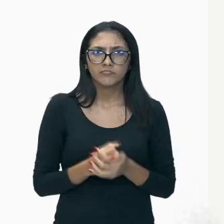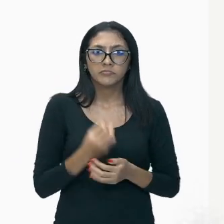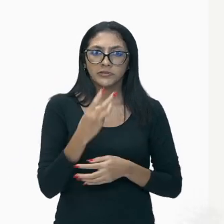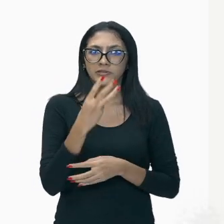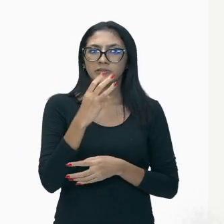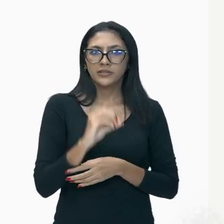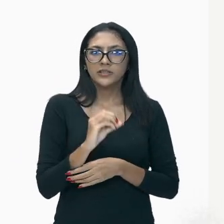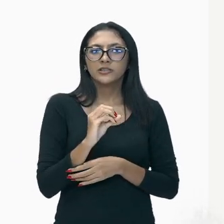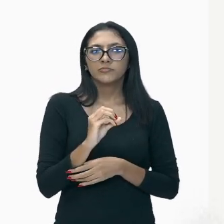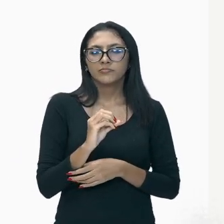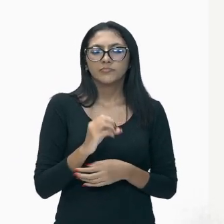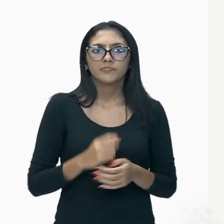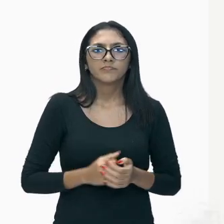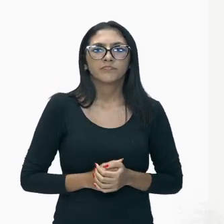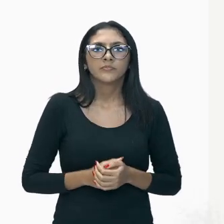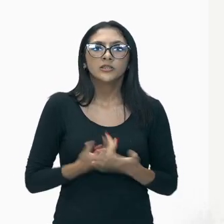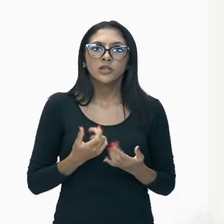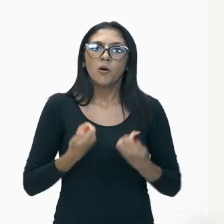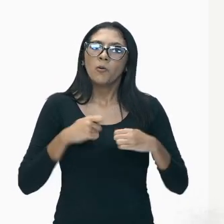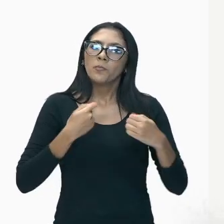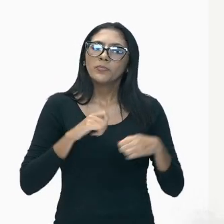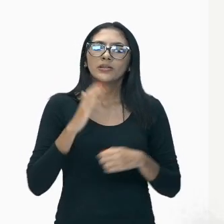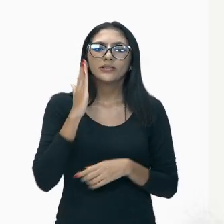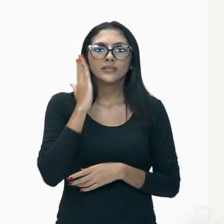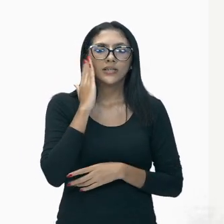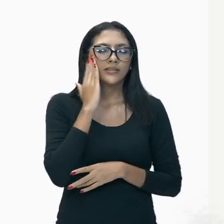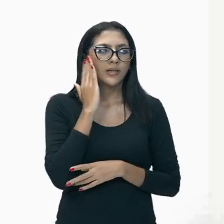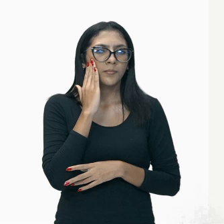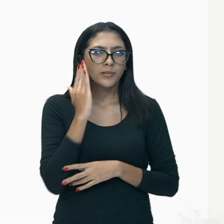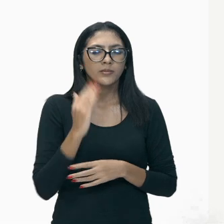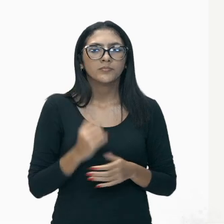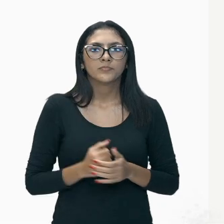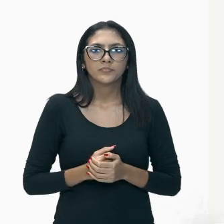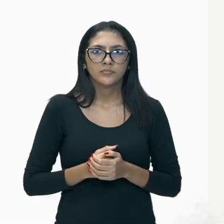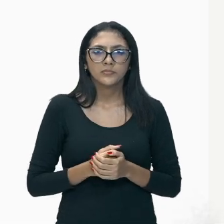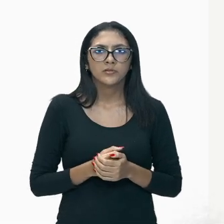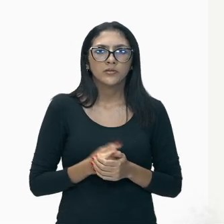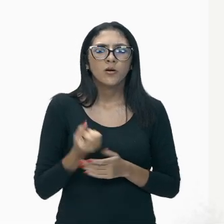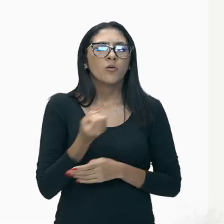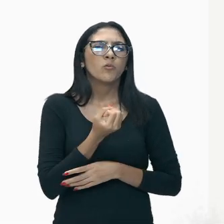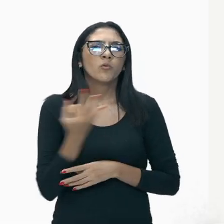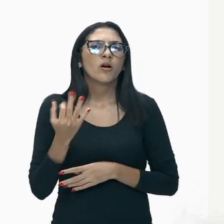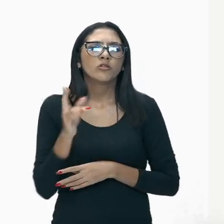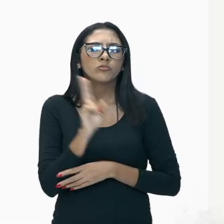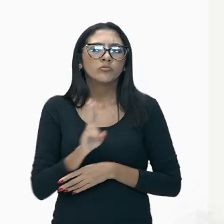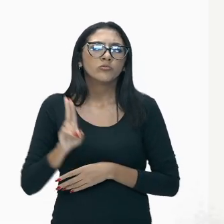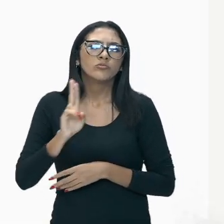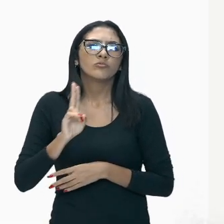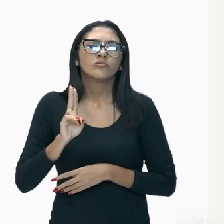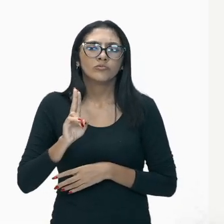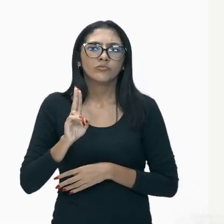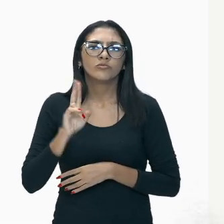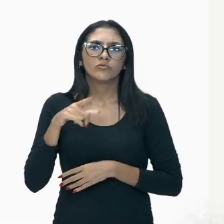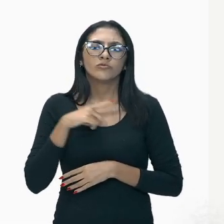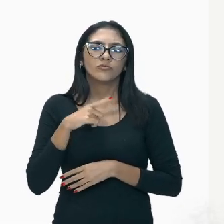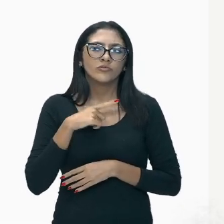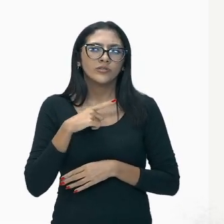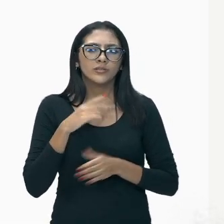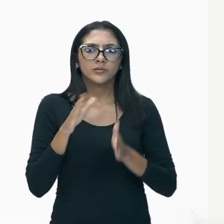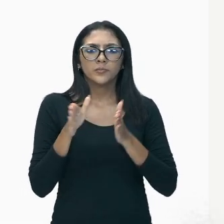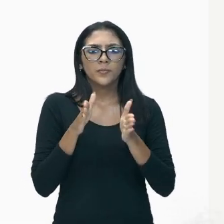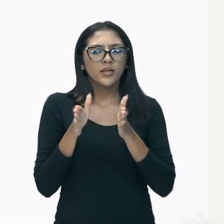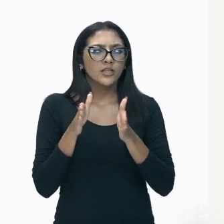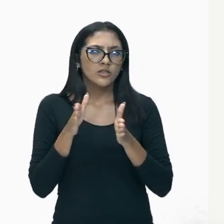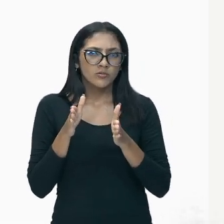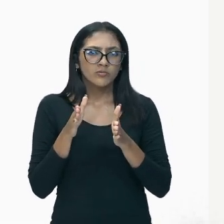quero saber aqui o consumo de energia elétrica dessa lâmpada ao final de um mês, que é